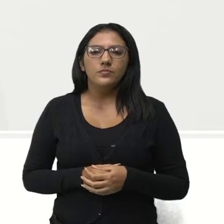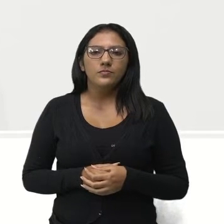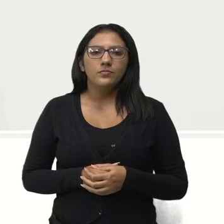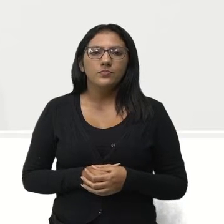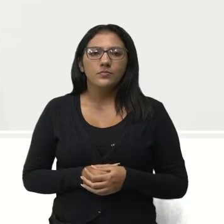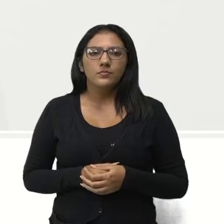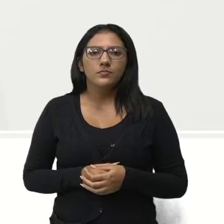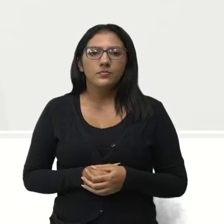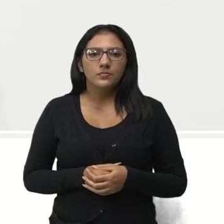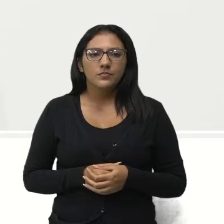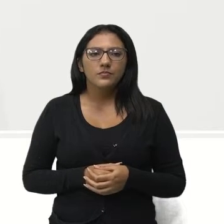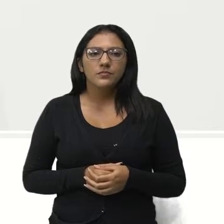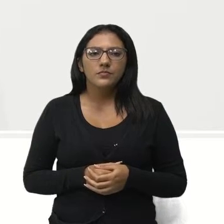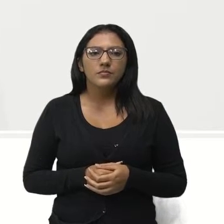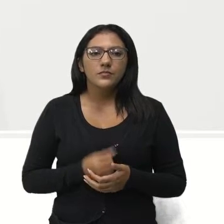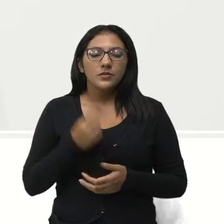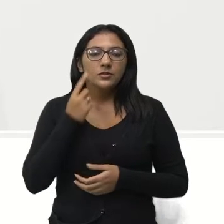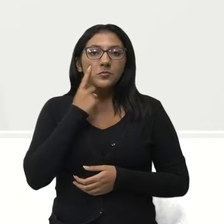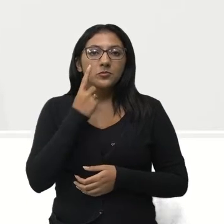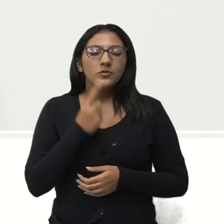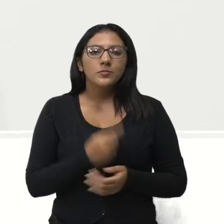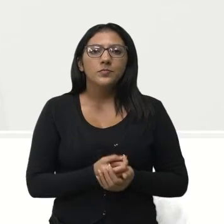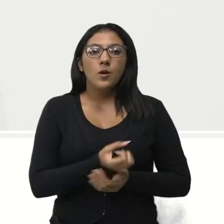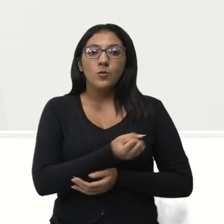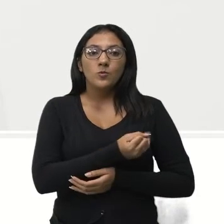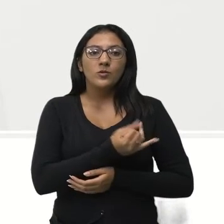vamos colocar aqui a quantidade de carne, né?